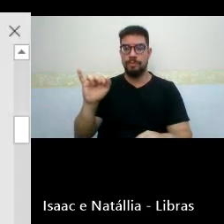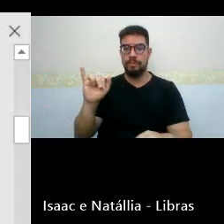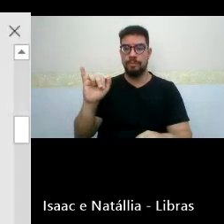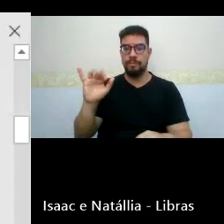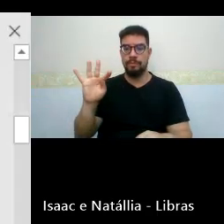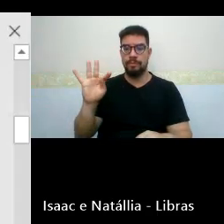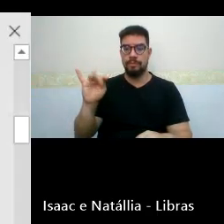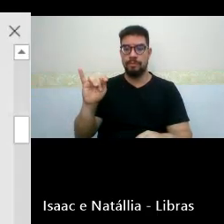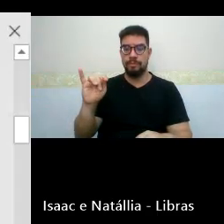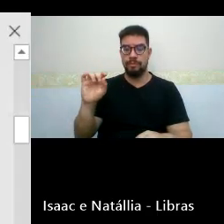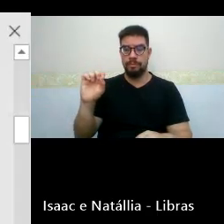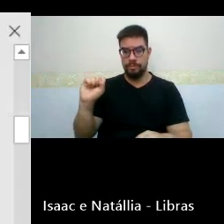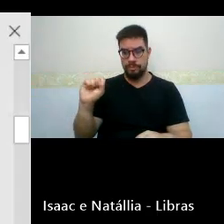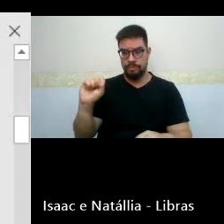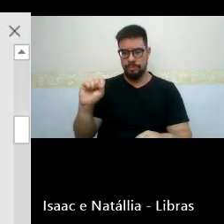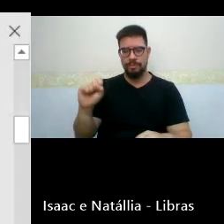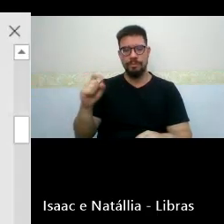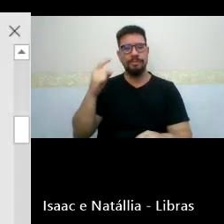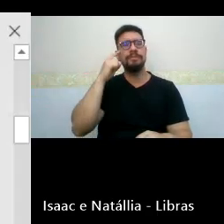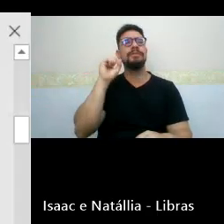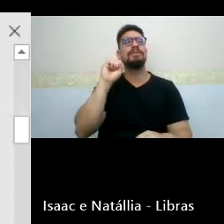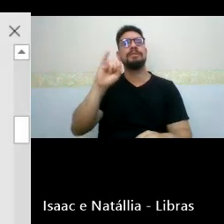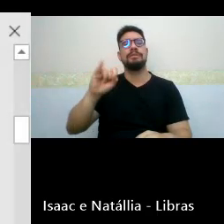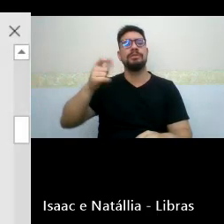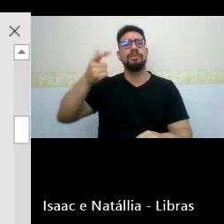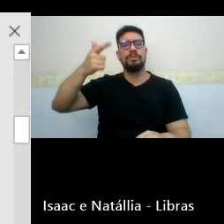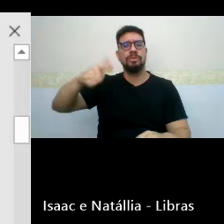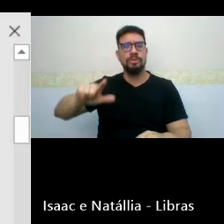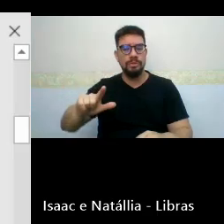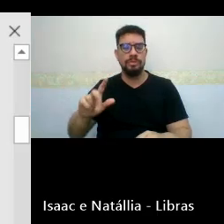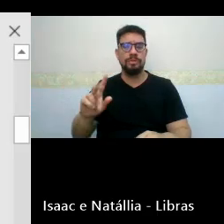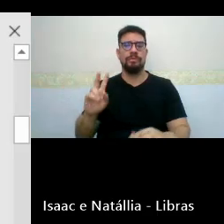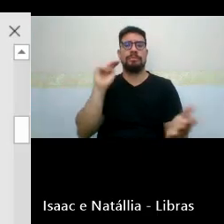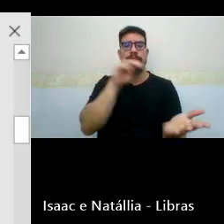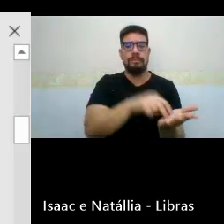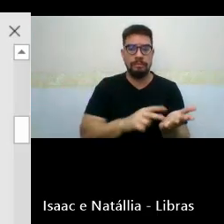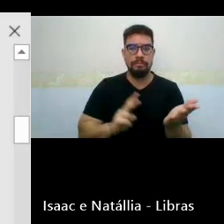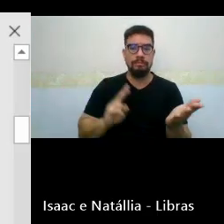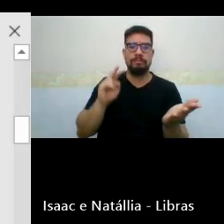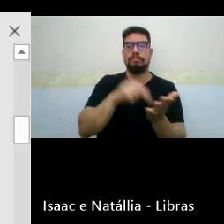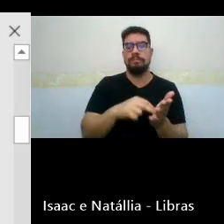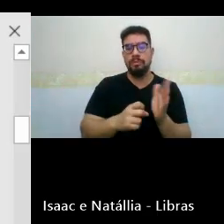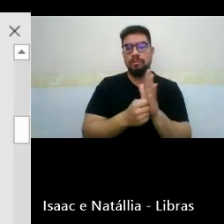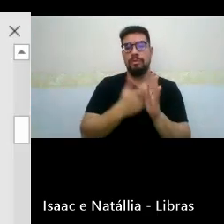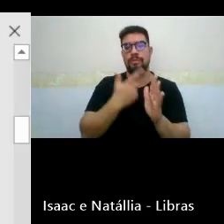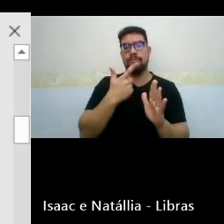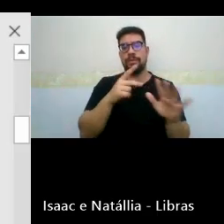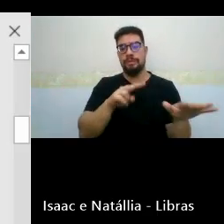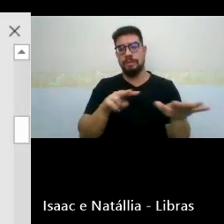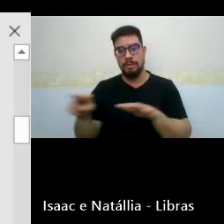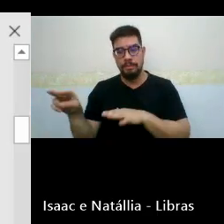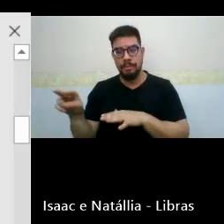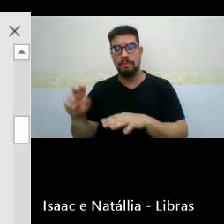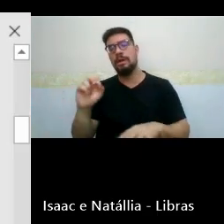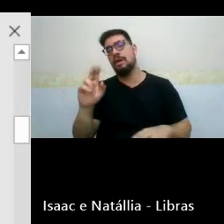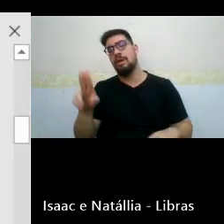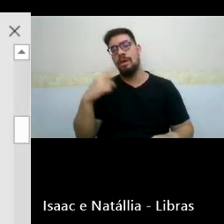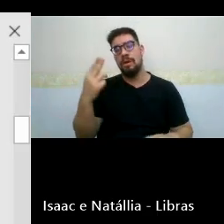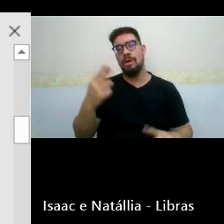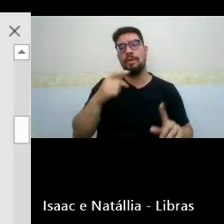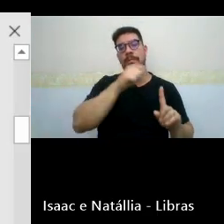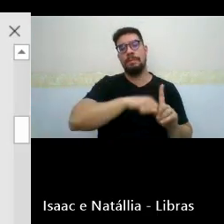que repetir esse tipo de encontro, vamos supor, 2 vezes por semana ou todo mês. Seria uma logística muito